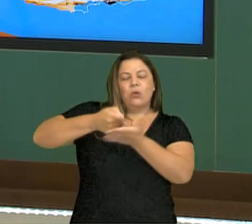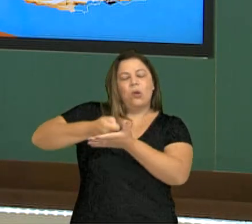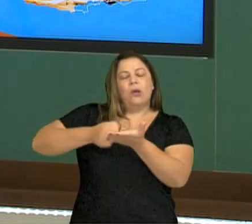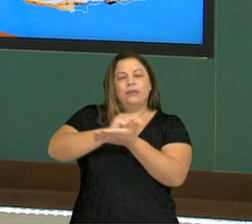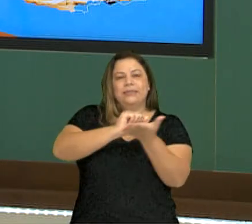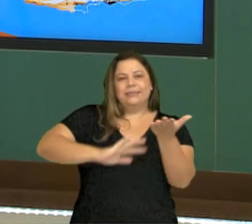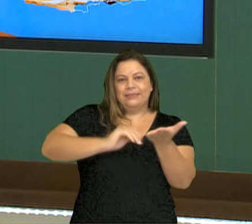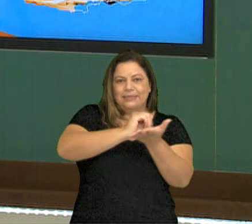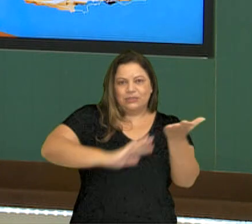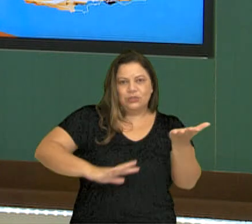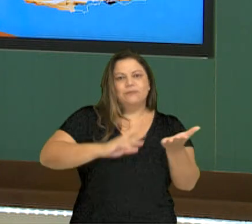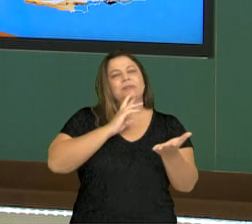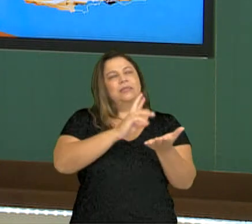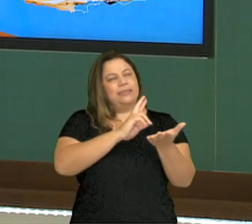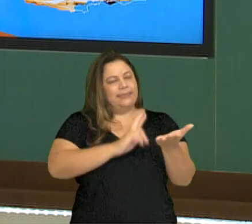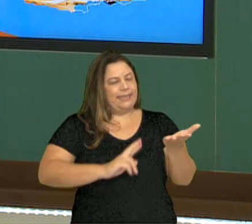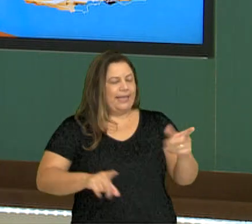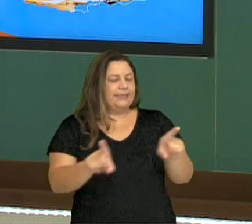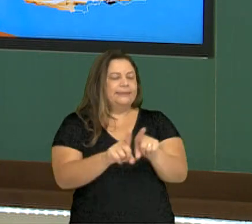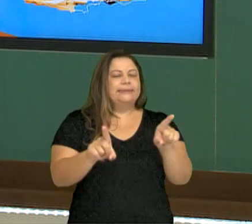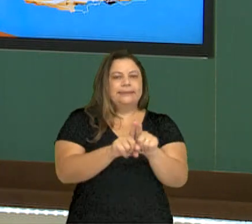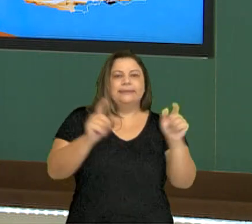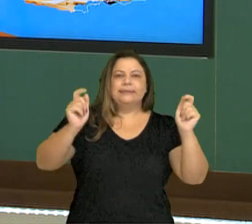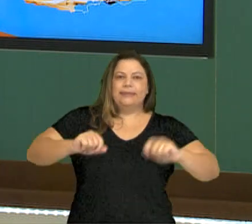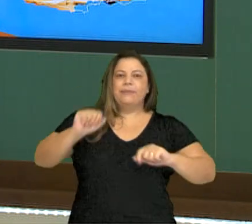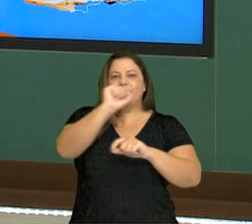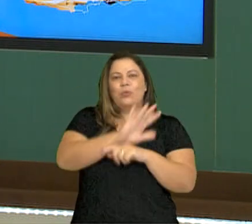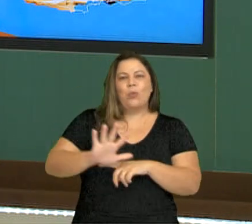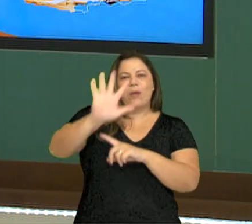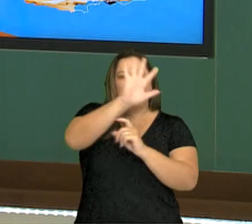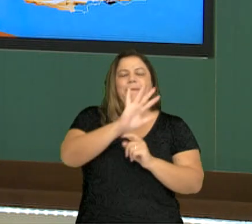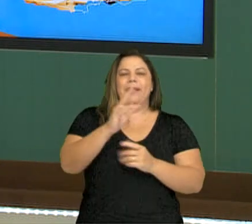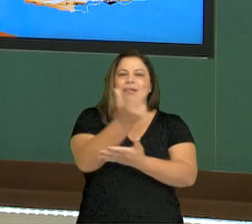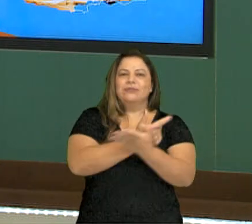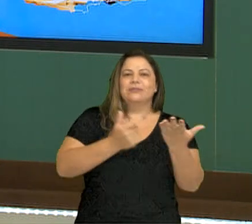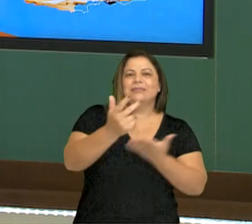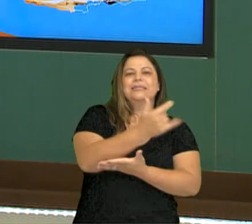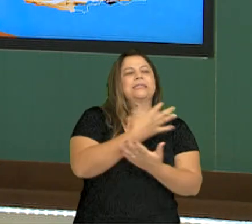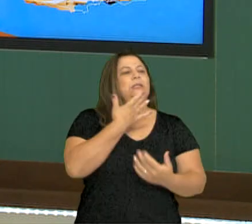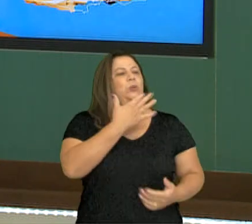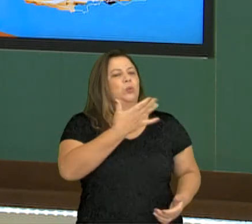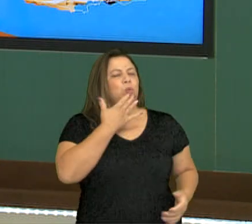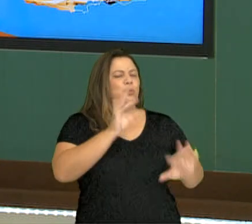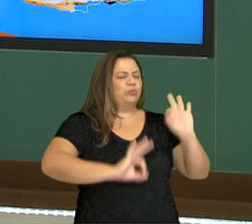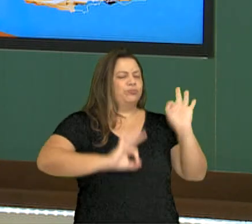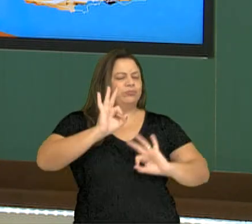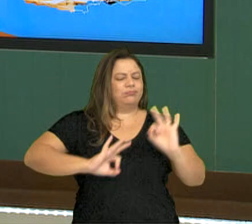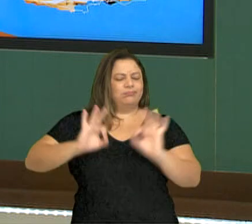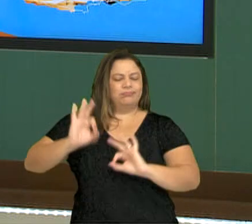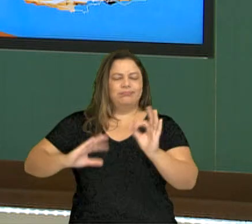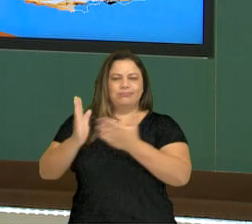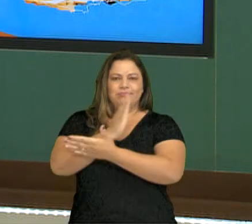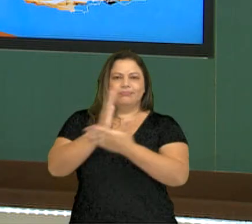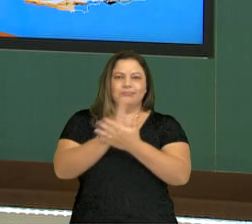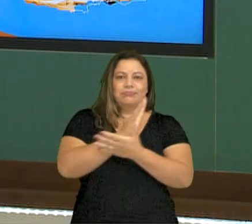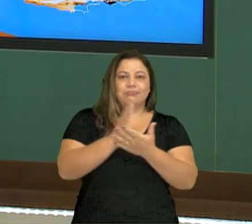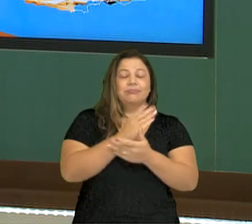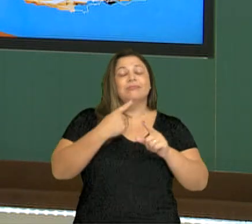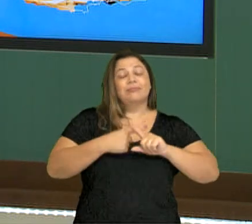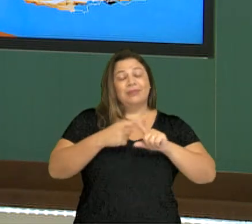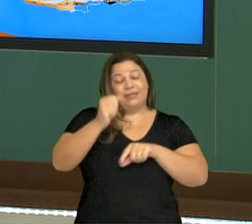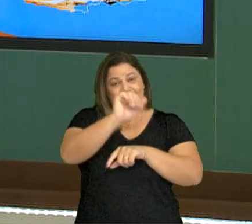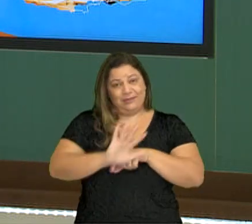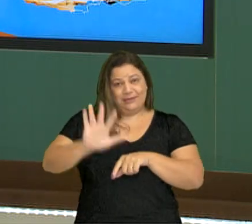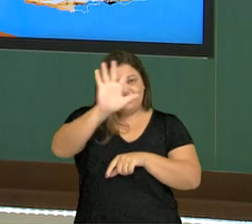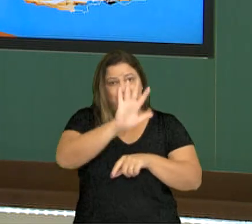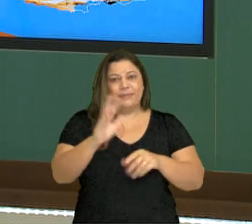se tiver alguma imagem, depois você quiser fazer um desenho bem colorido e caprichado no seu caderno, é legal, porque através das imagens,